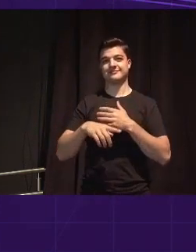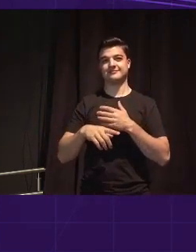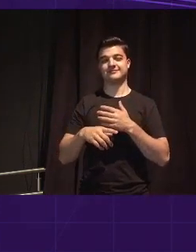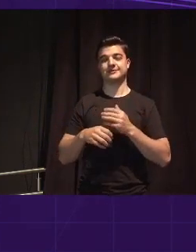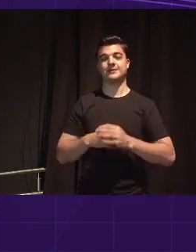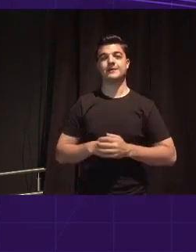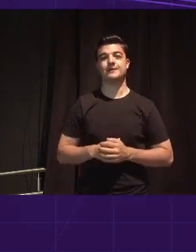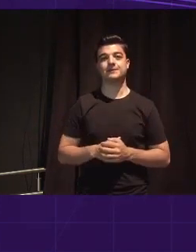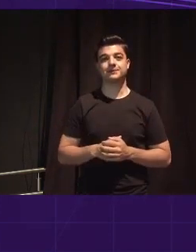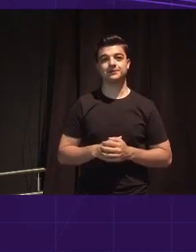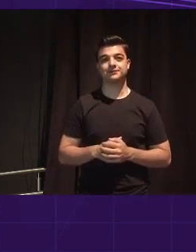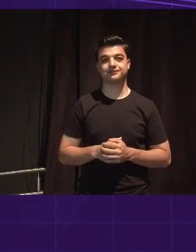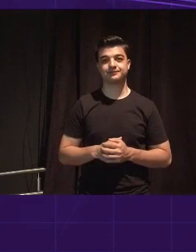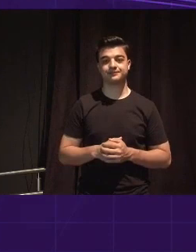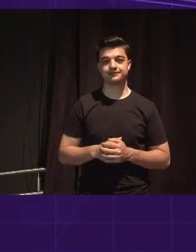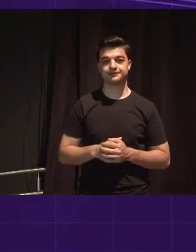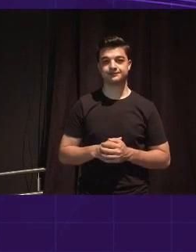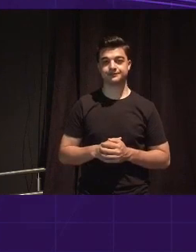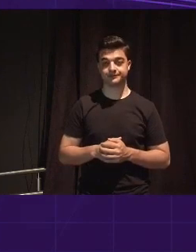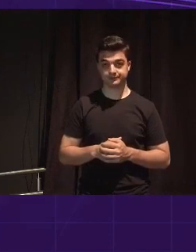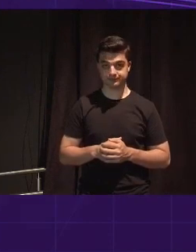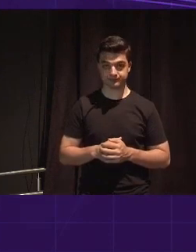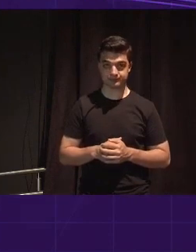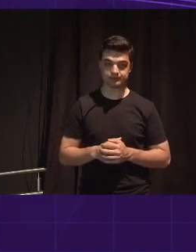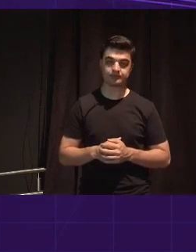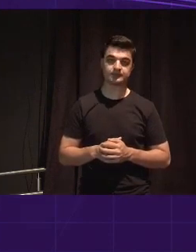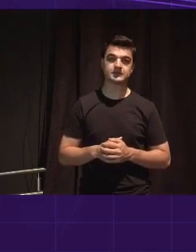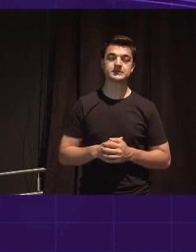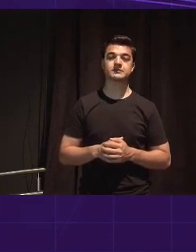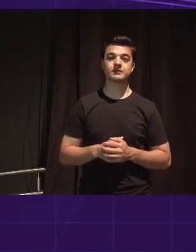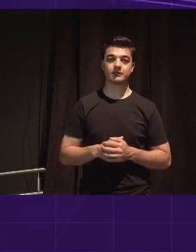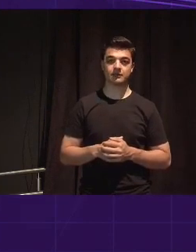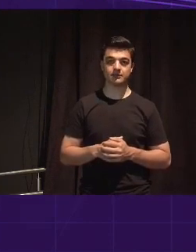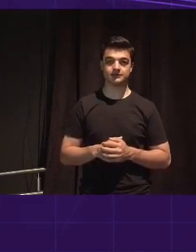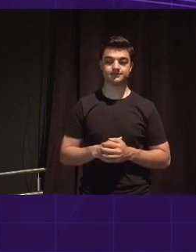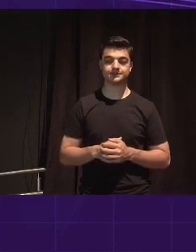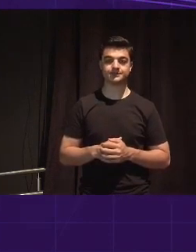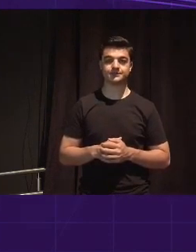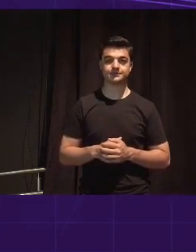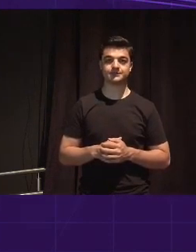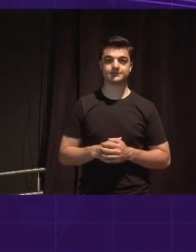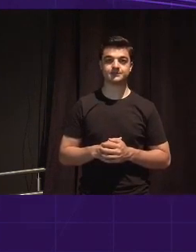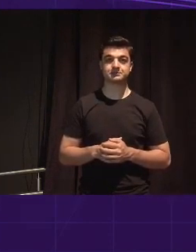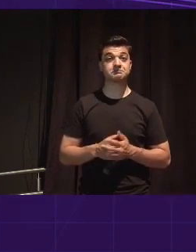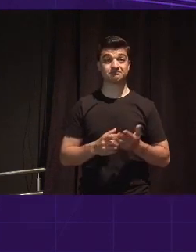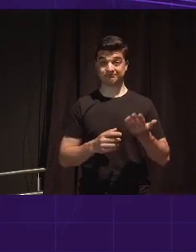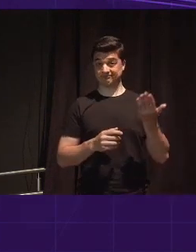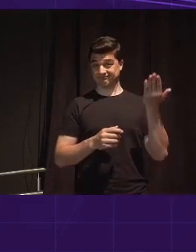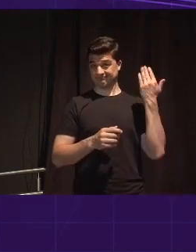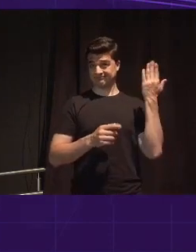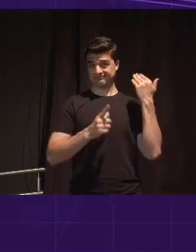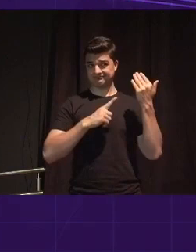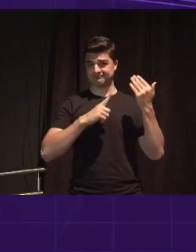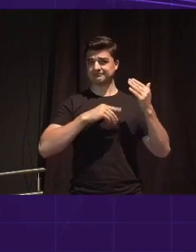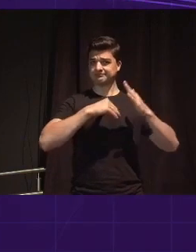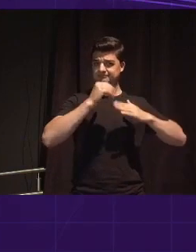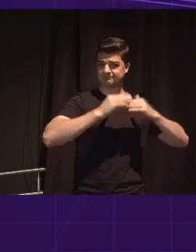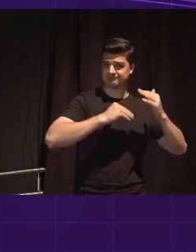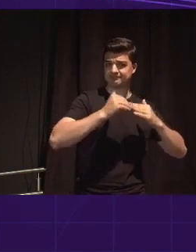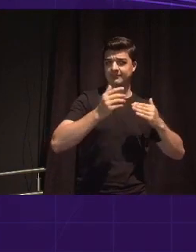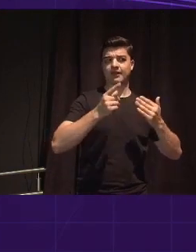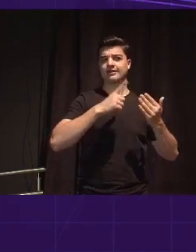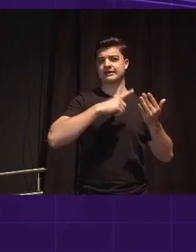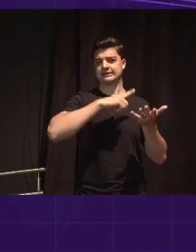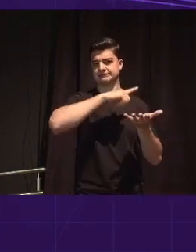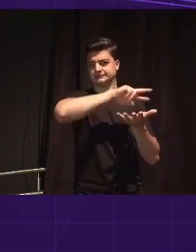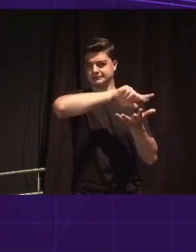Boa influência nos times, uma boa capilaridade dentro de produto de engenharia bem presente, tá? Tínhamos habilidades, ferramentas para ajudar